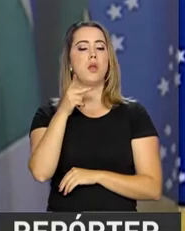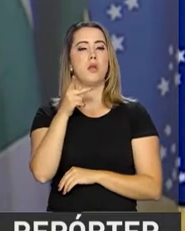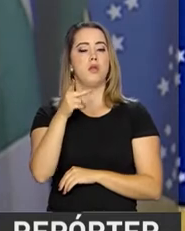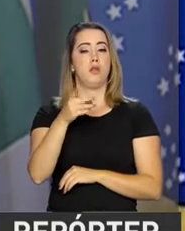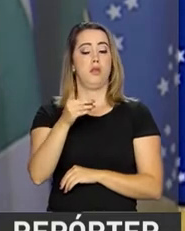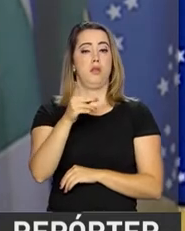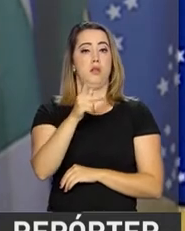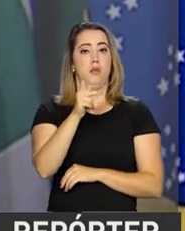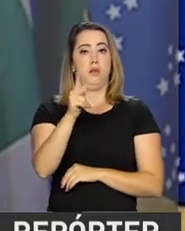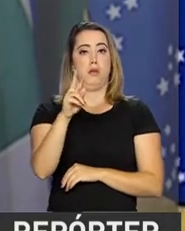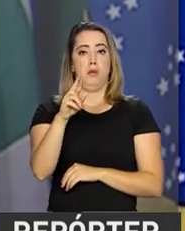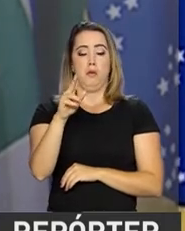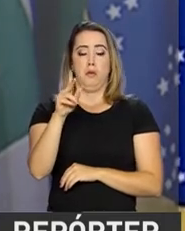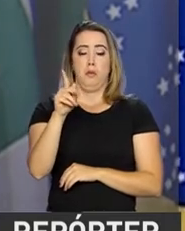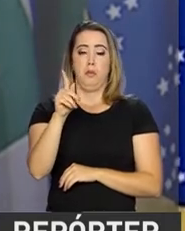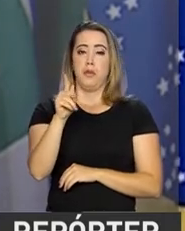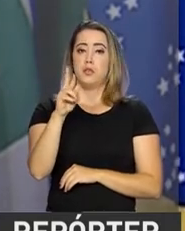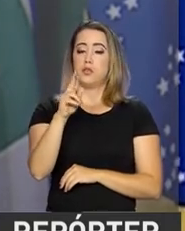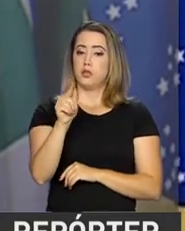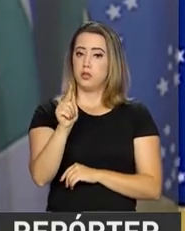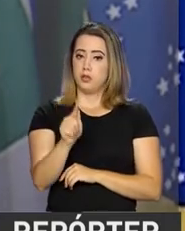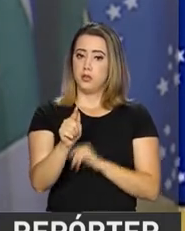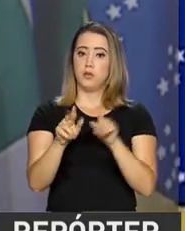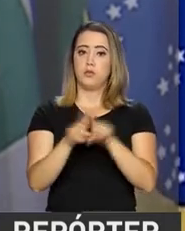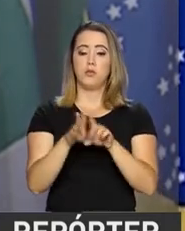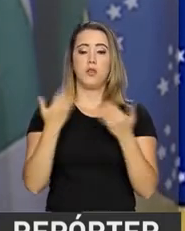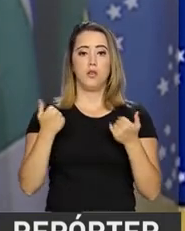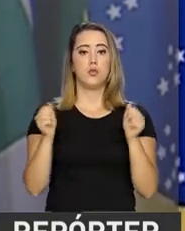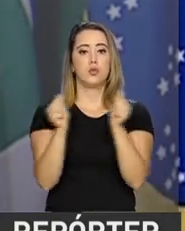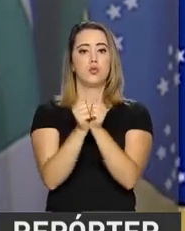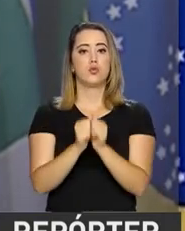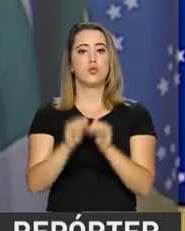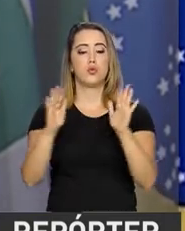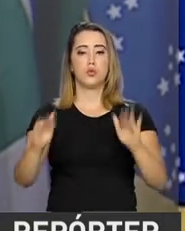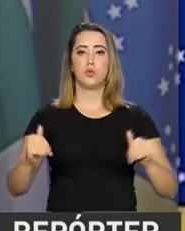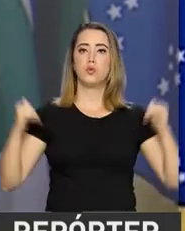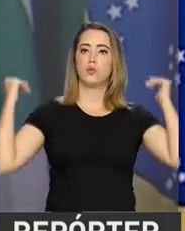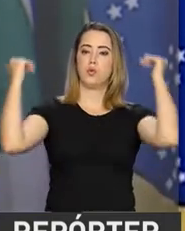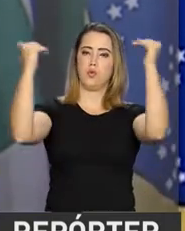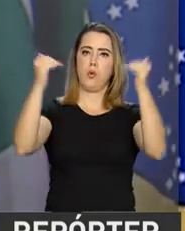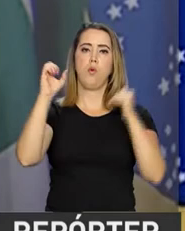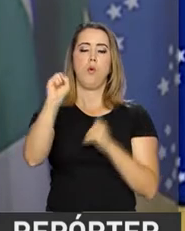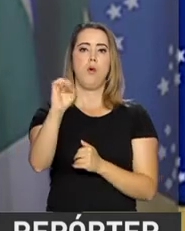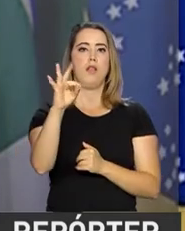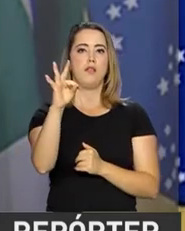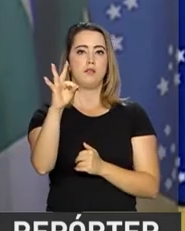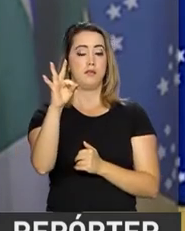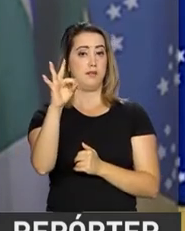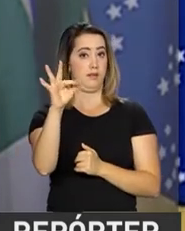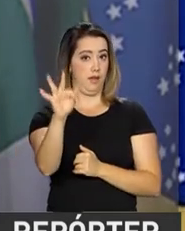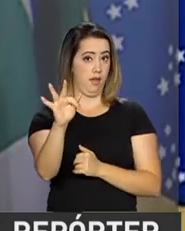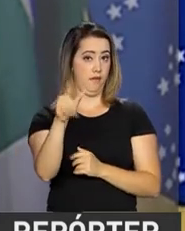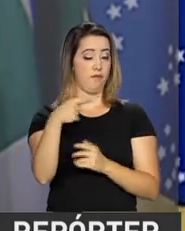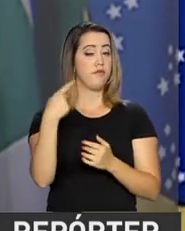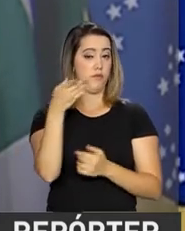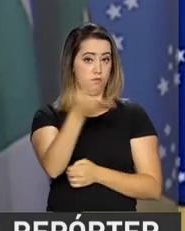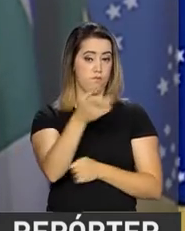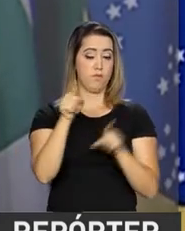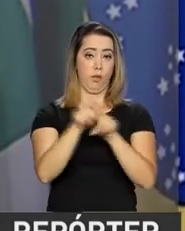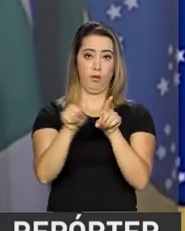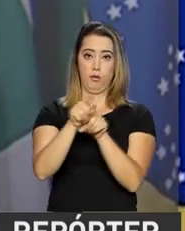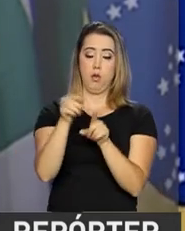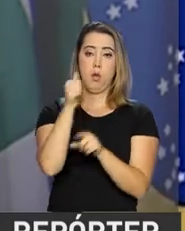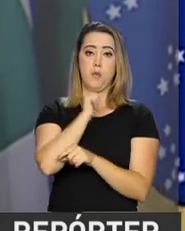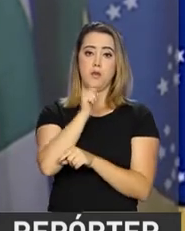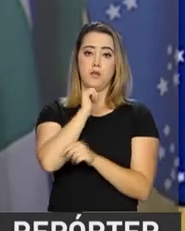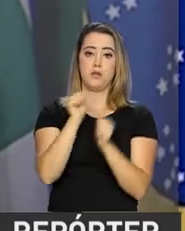república ao lado da presidente da corte suprema ao lado da presidente do superior tribunal de justiça